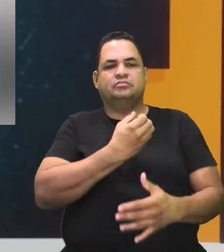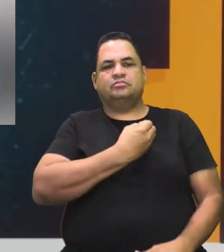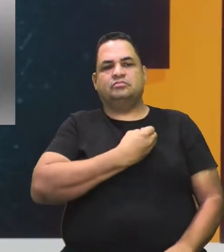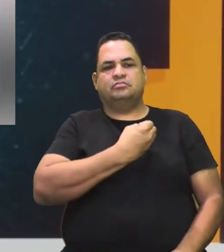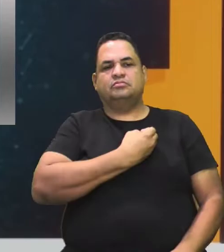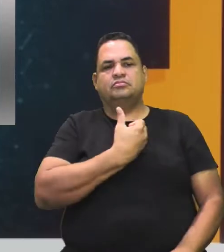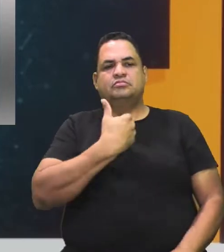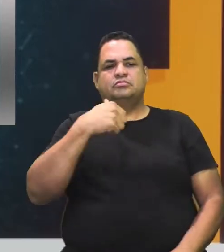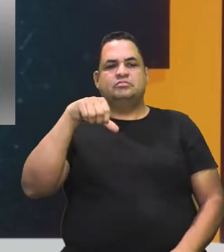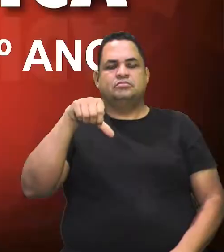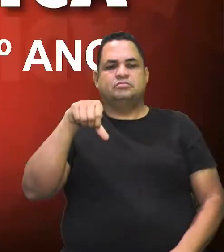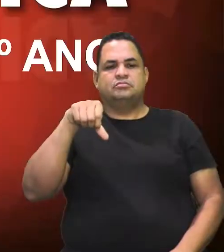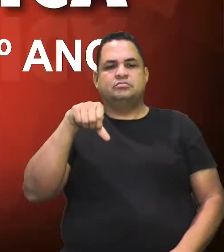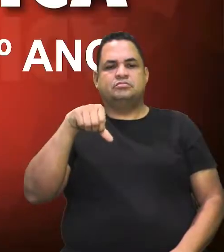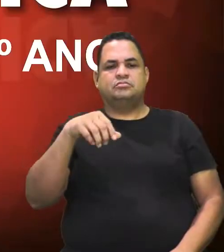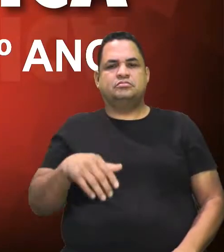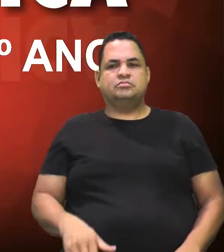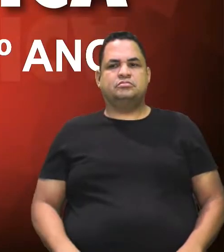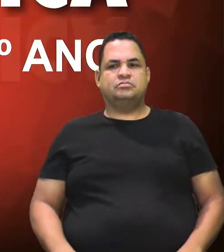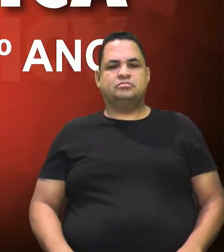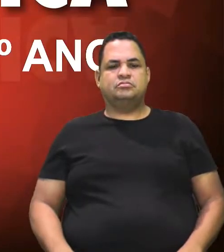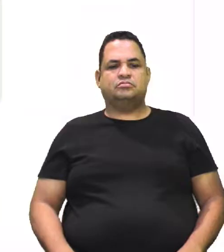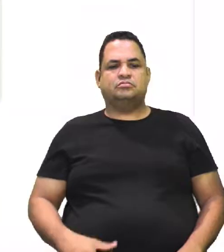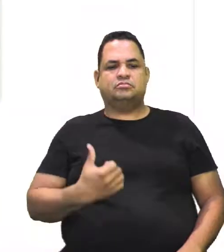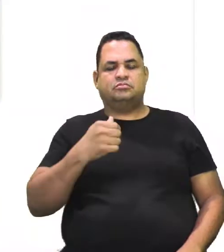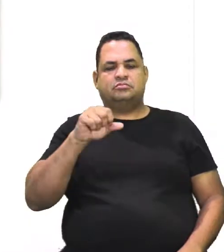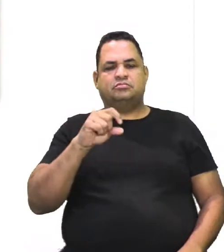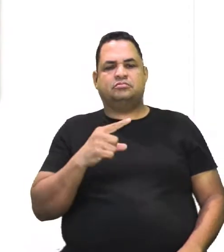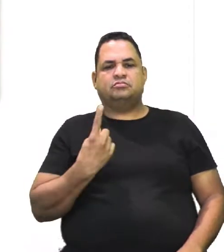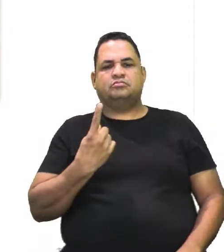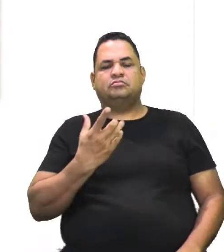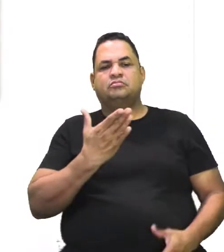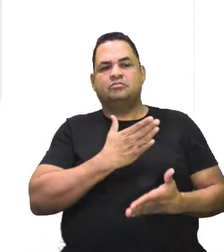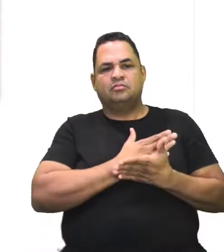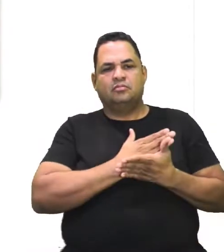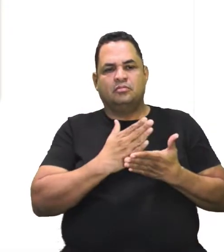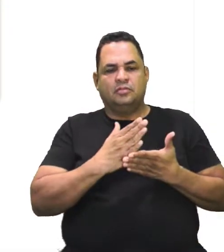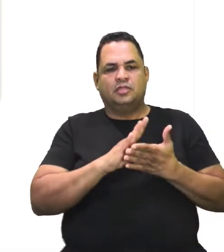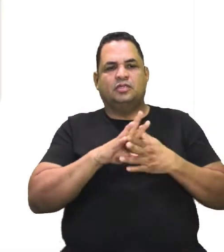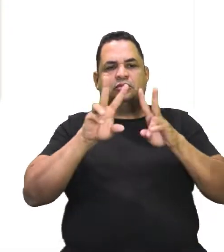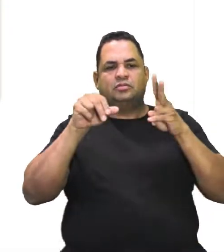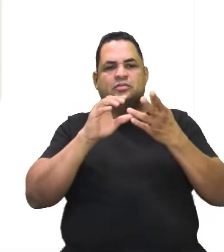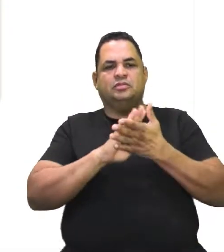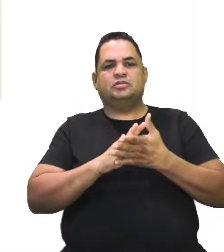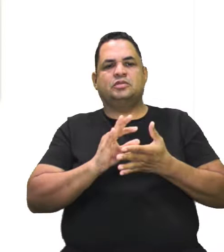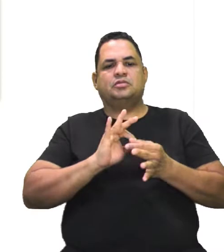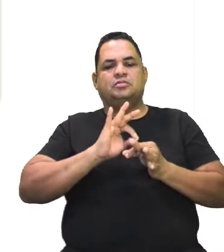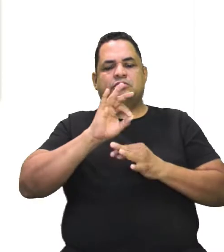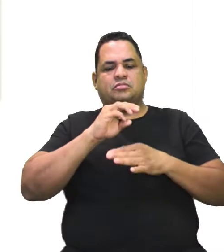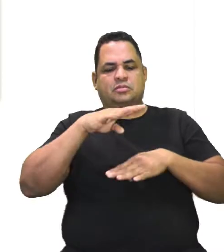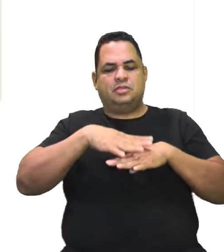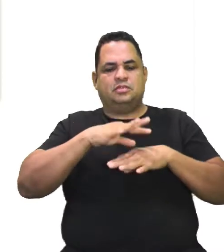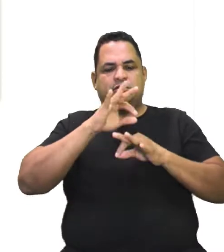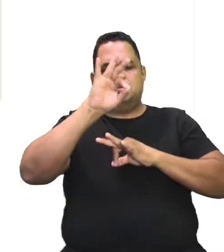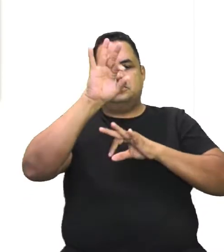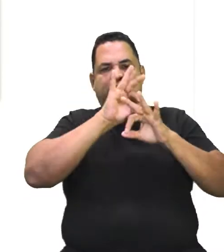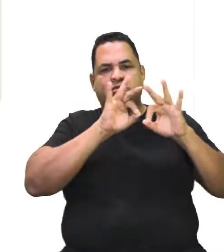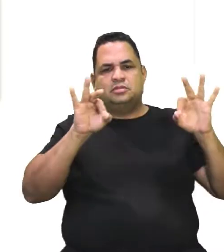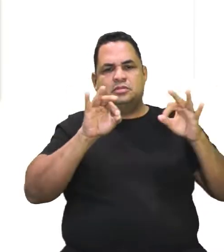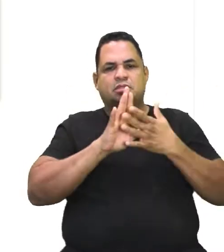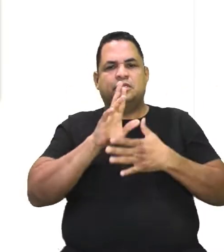vem com a gente, olha lá. Na aula 19.1, então, a gente inicia o assunto de geometria analítica